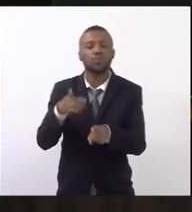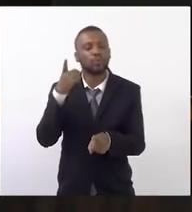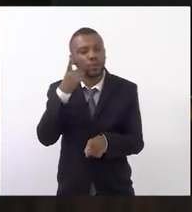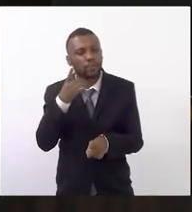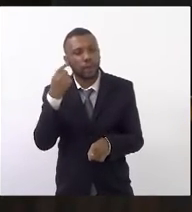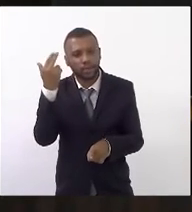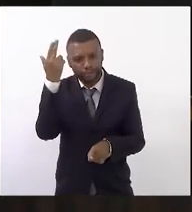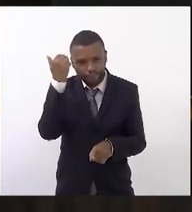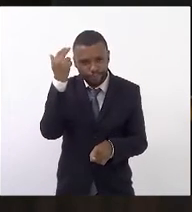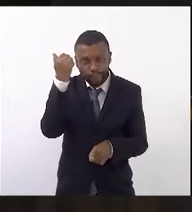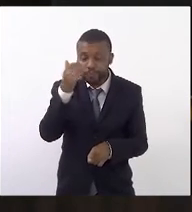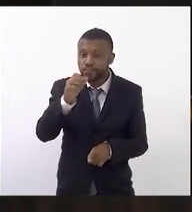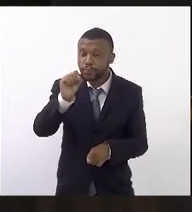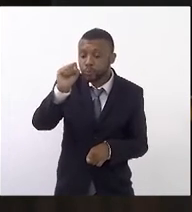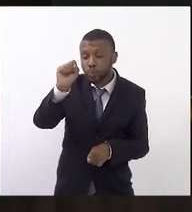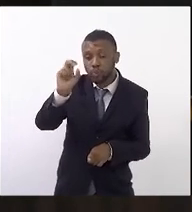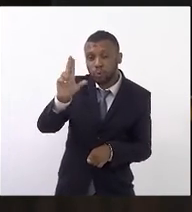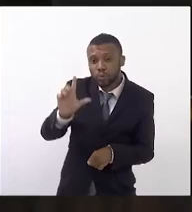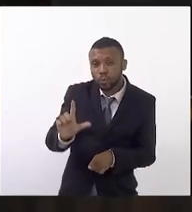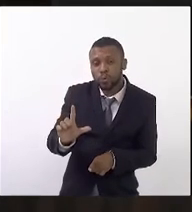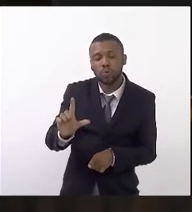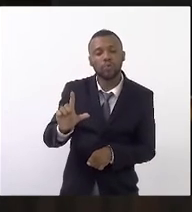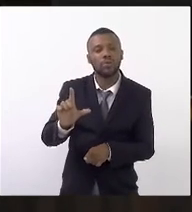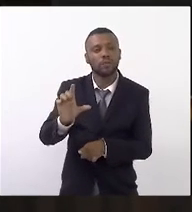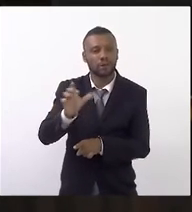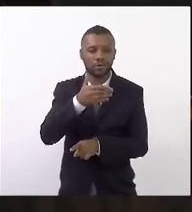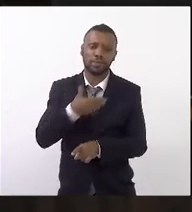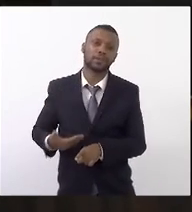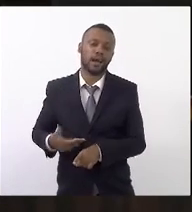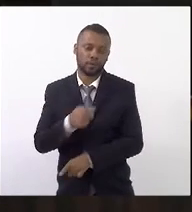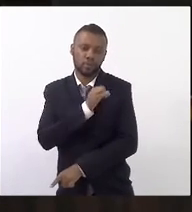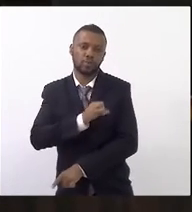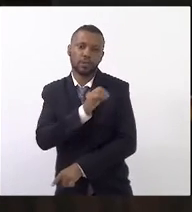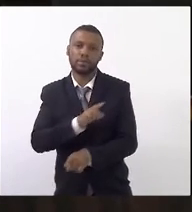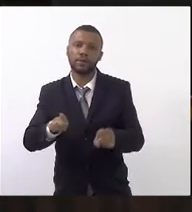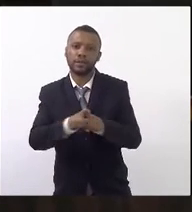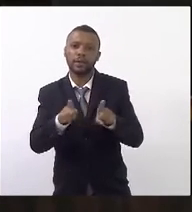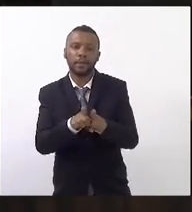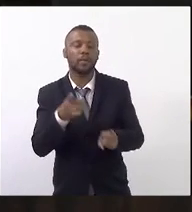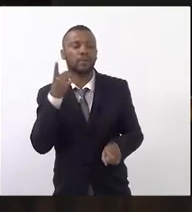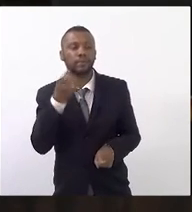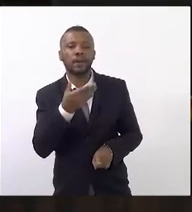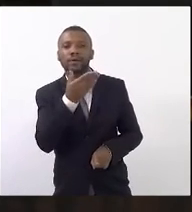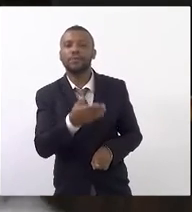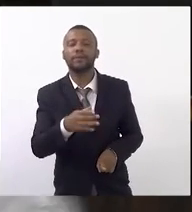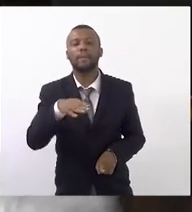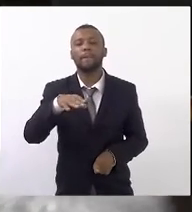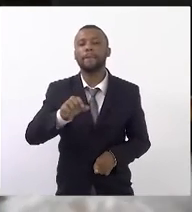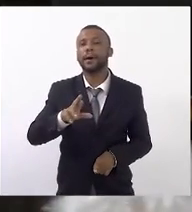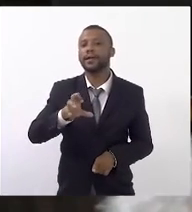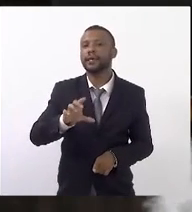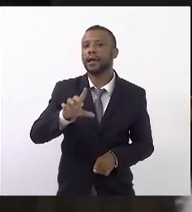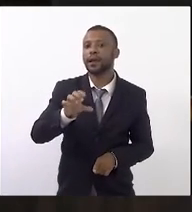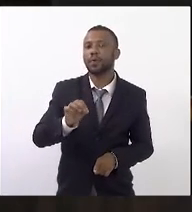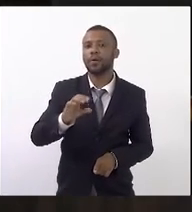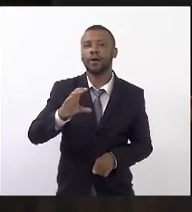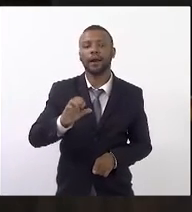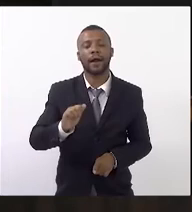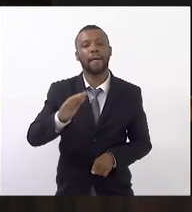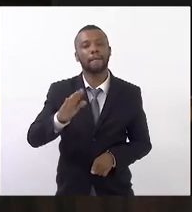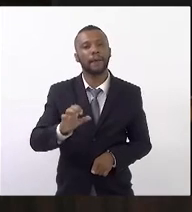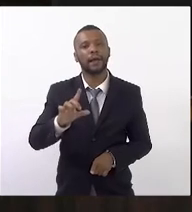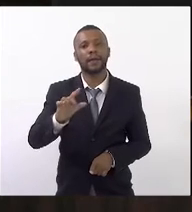do estado, e o deputado Marcelo Cabeleireiro, defendendo também o apoiamento desses recursos, e ao deputado